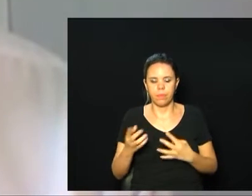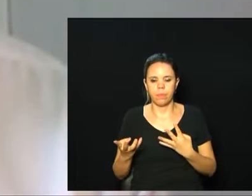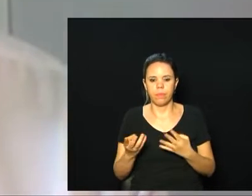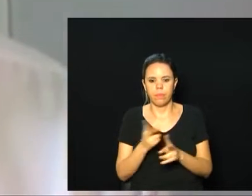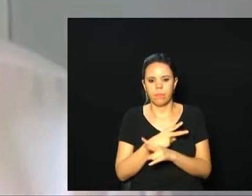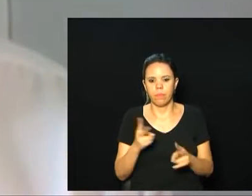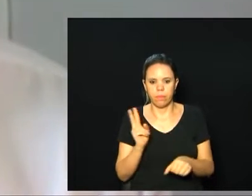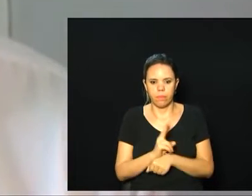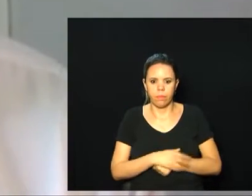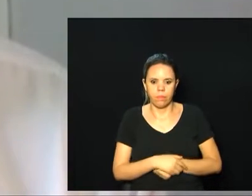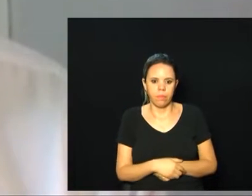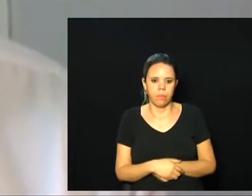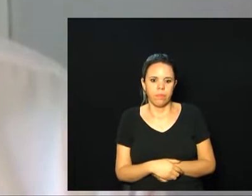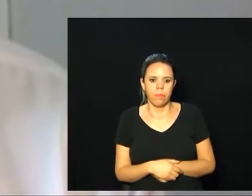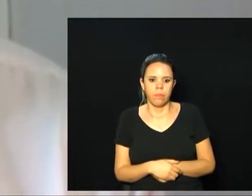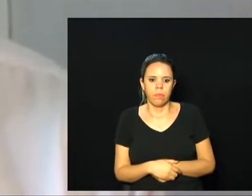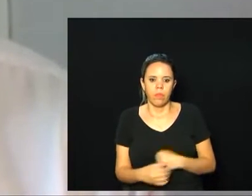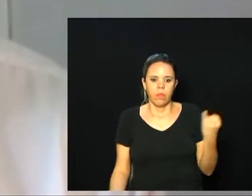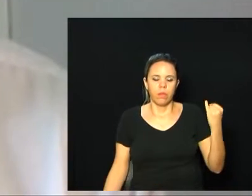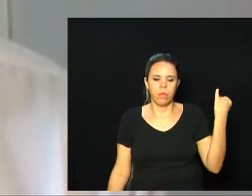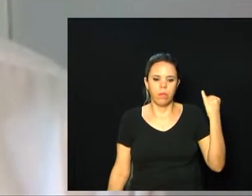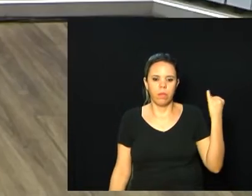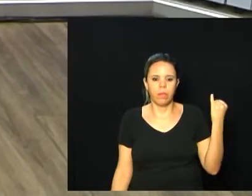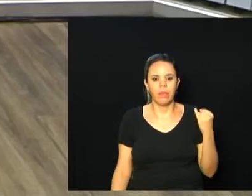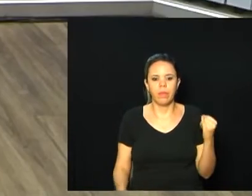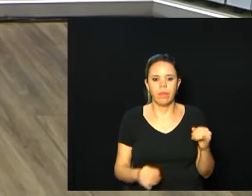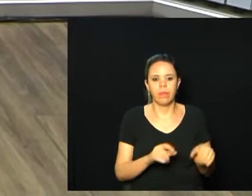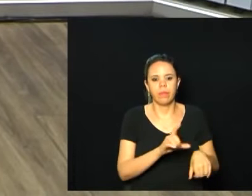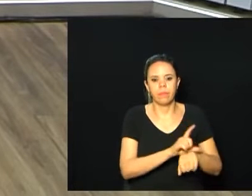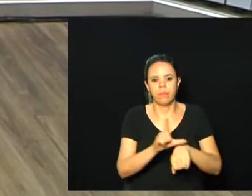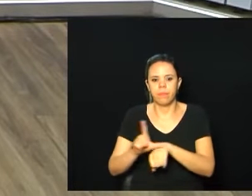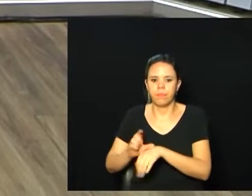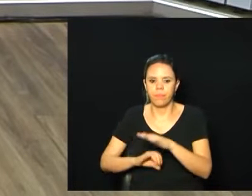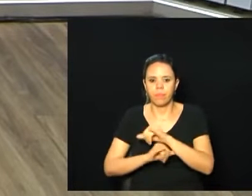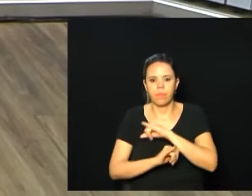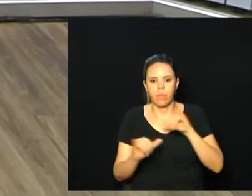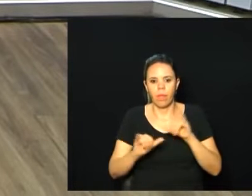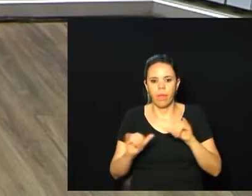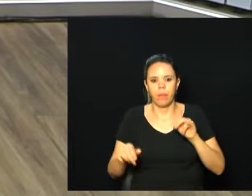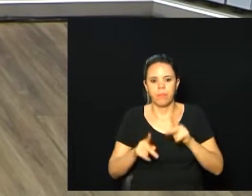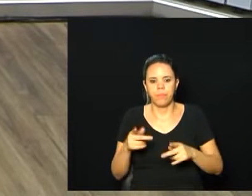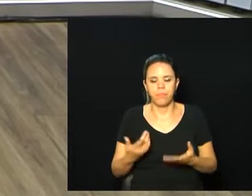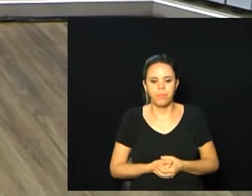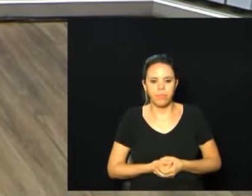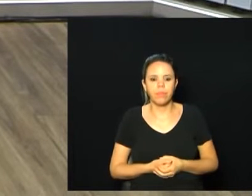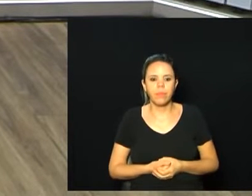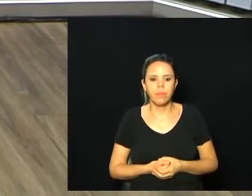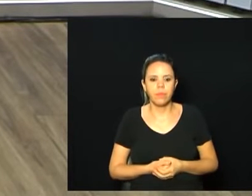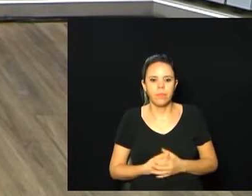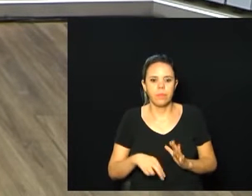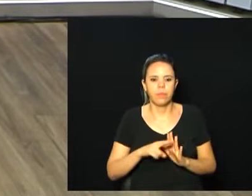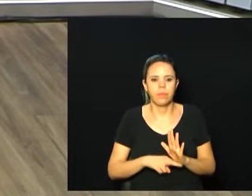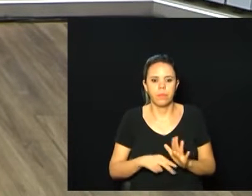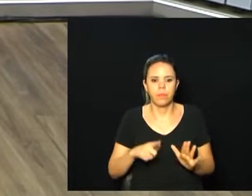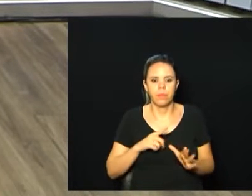ar que me protege. E é importante também estes estabelecimentos informarem ao público todas essas medidas